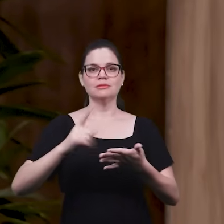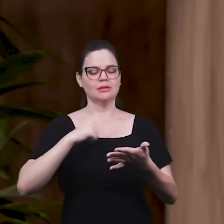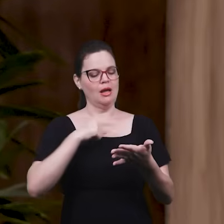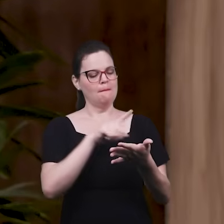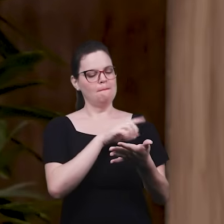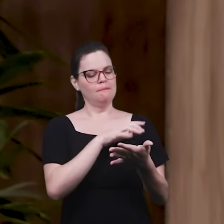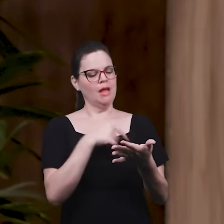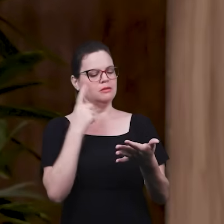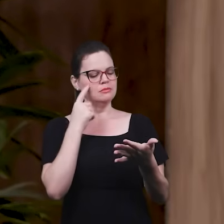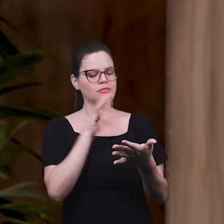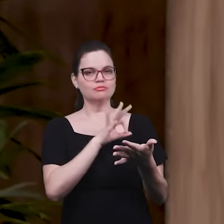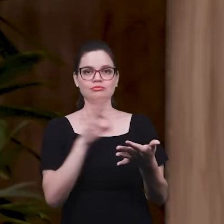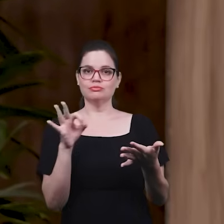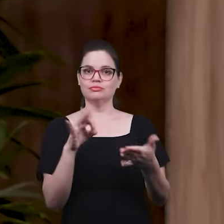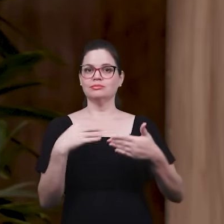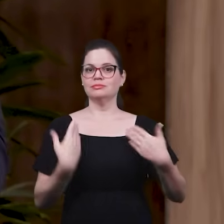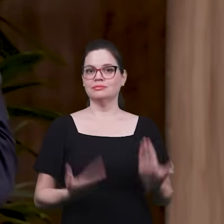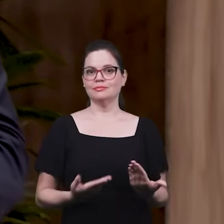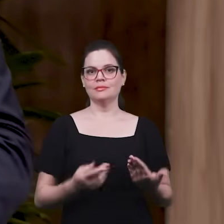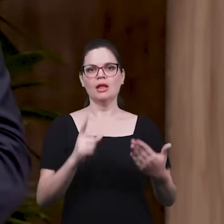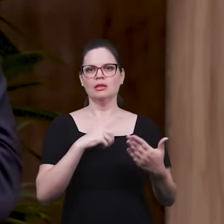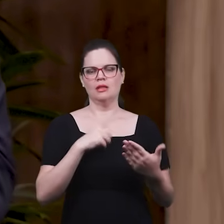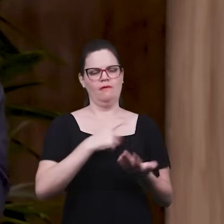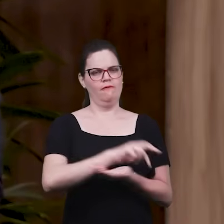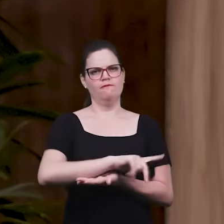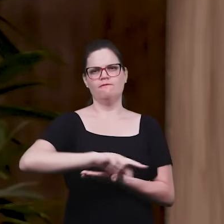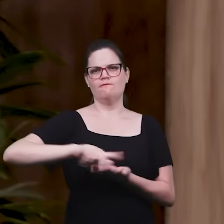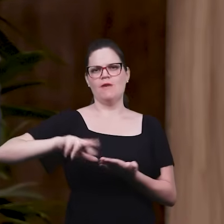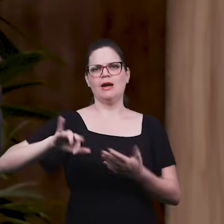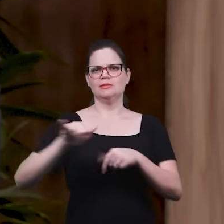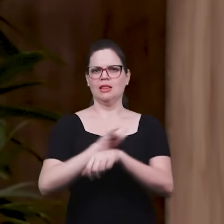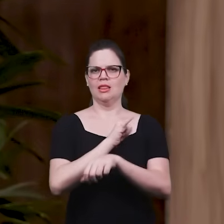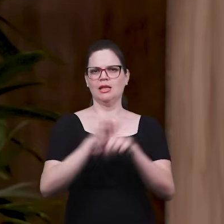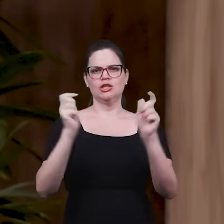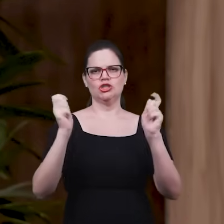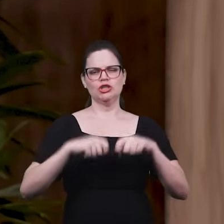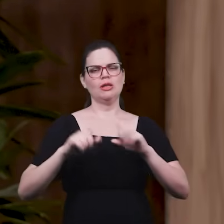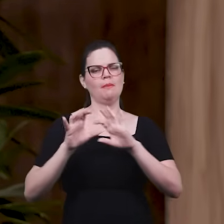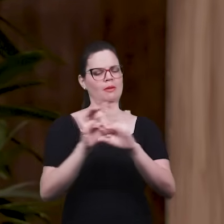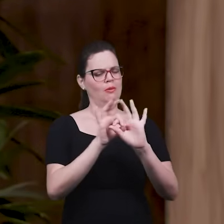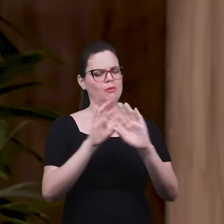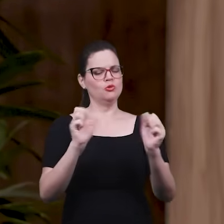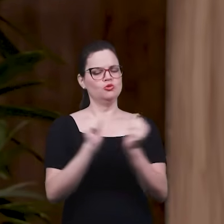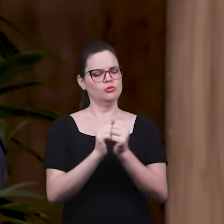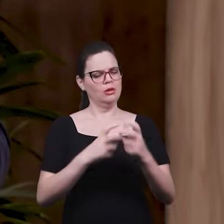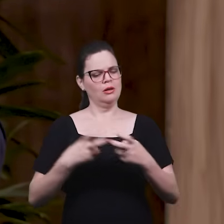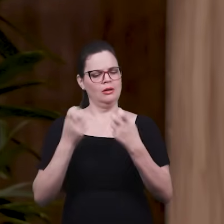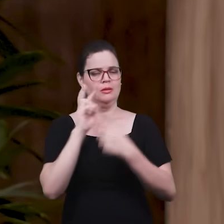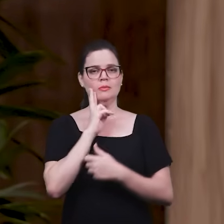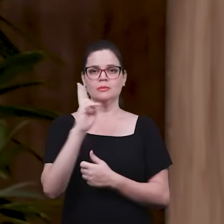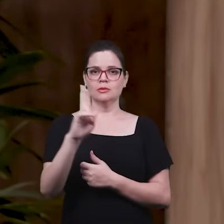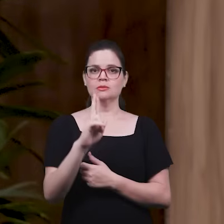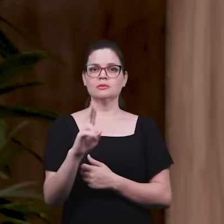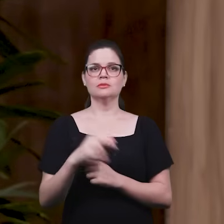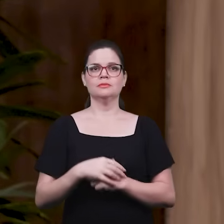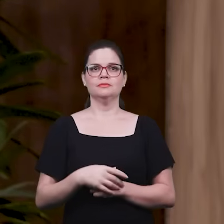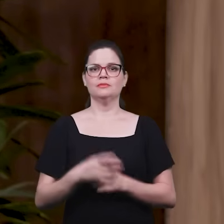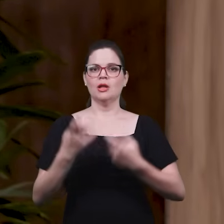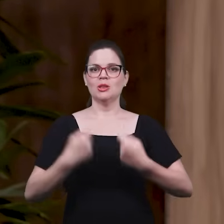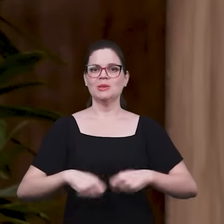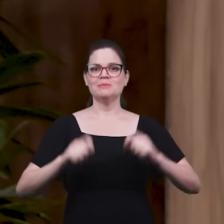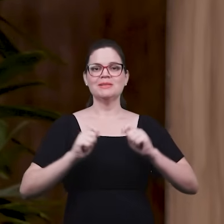diversos locais para que nós possamos levantar a nossa voz em clamor ao Senhor. E Ele nos ouvirá. Então, o irmão não